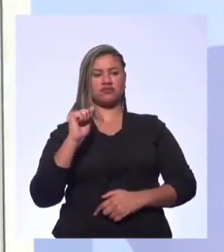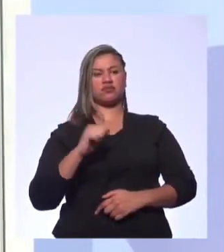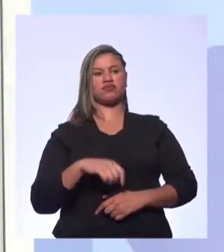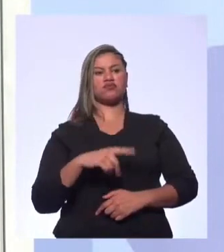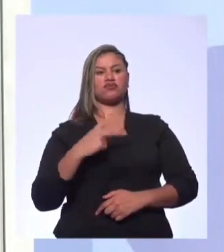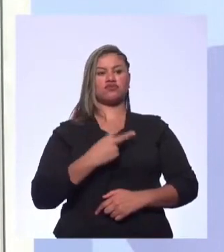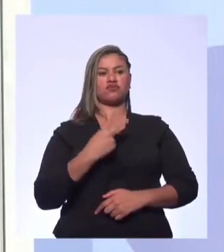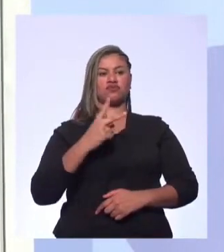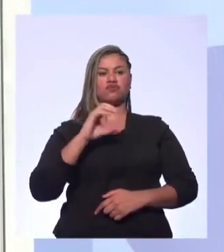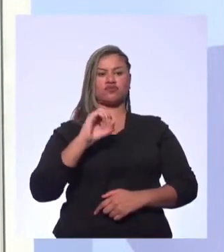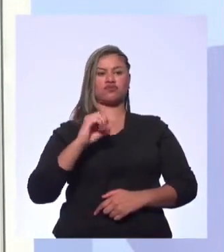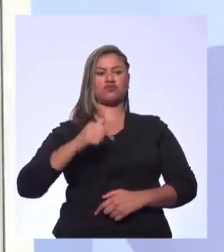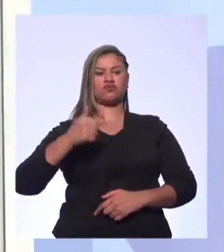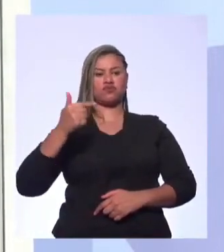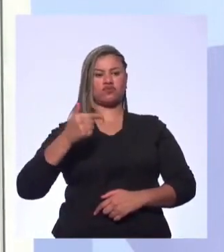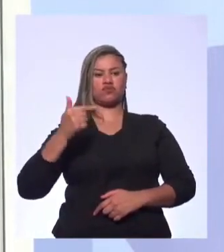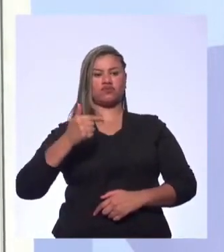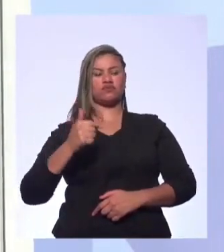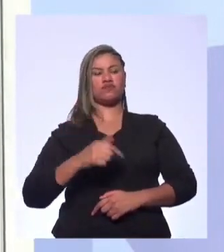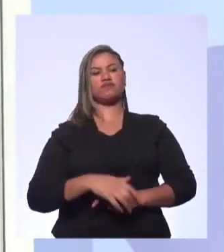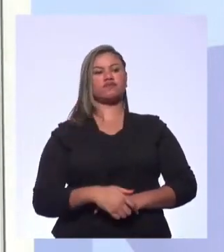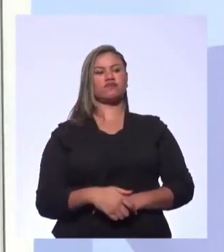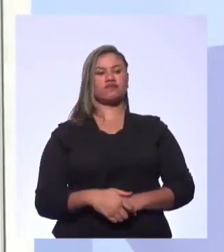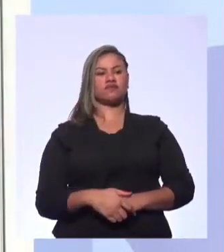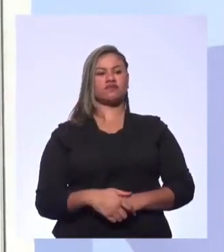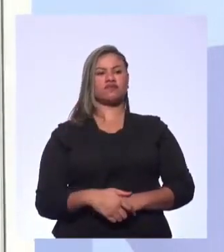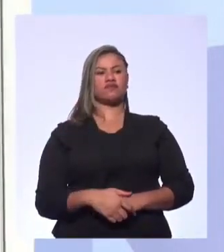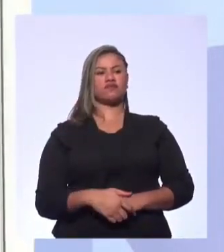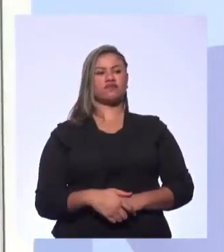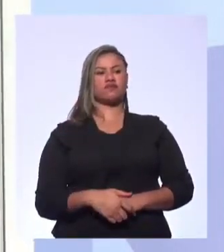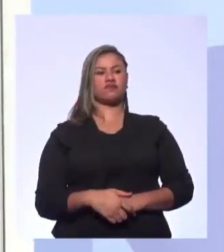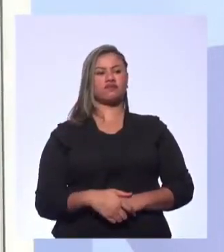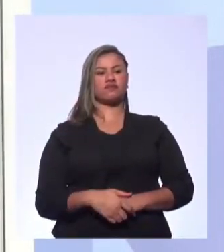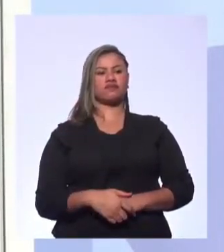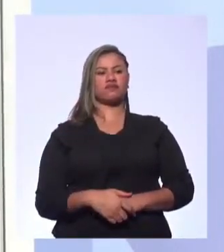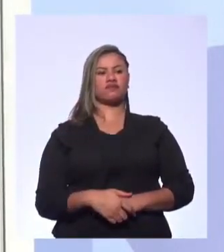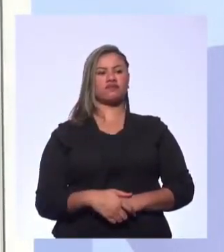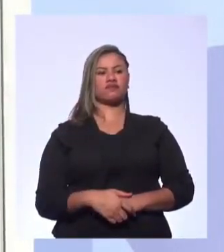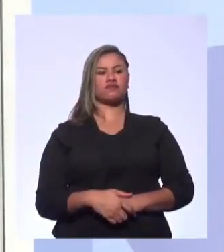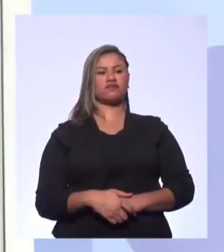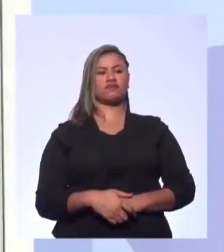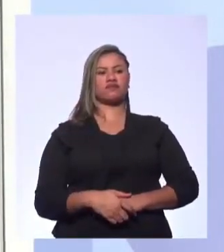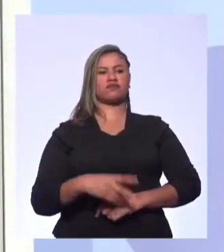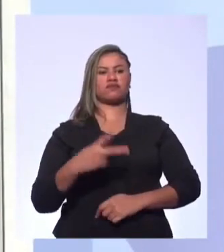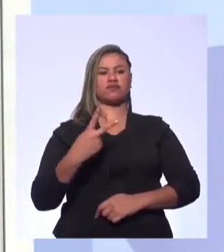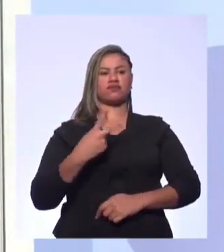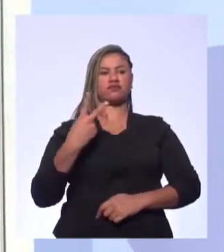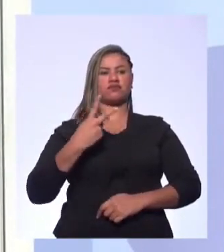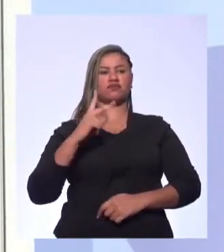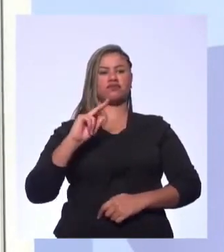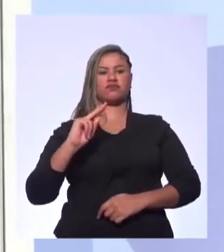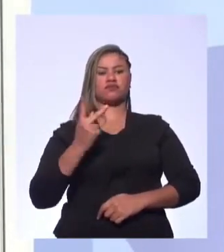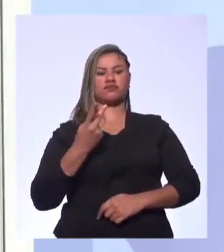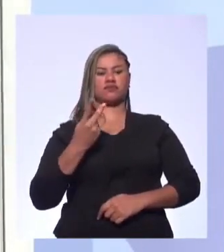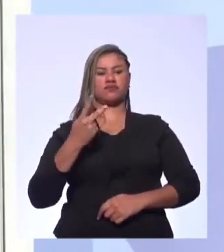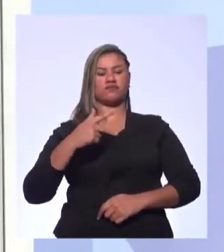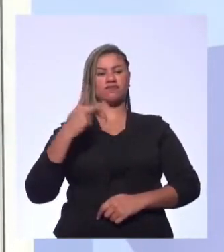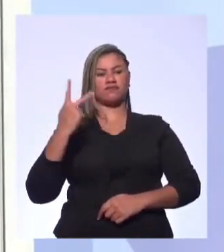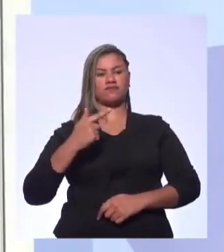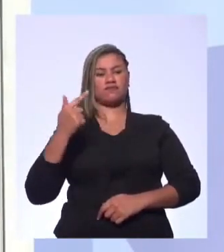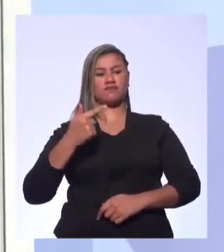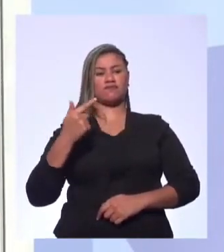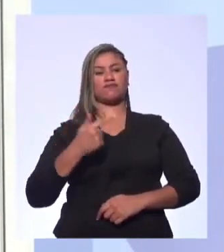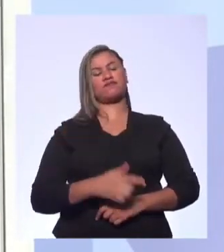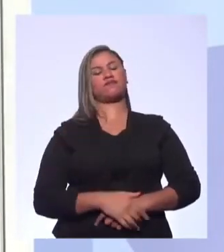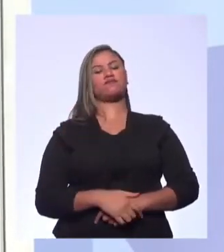Se for assim, OX, né? Opa, vamos achar que é 20. e tenho 2 hidrogênio. Tudo bem, pessoal? Então, eu